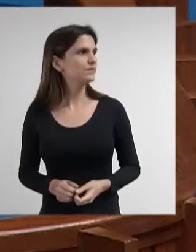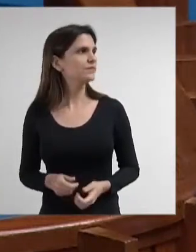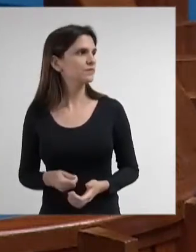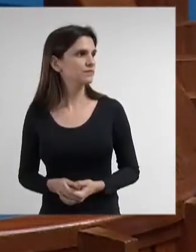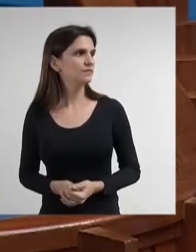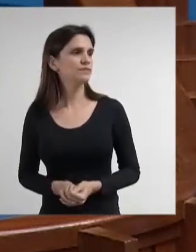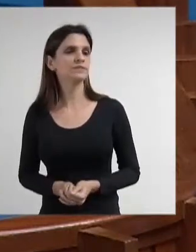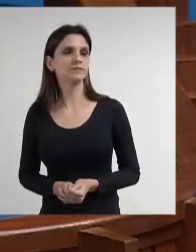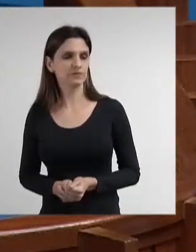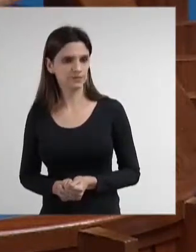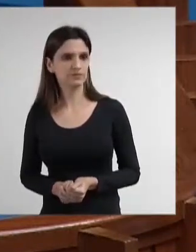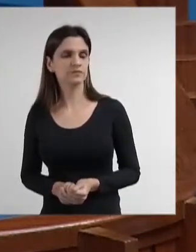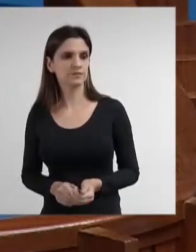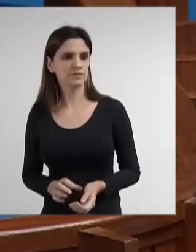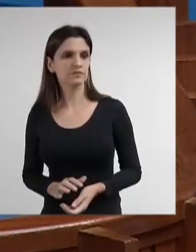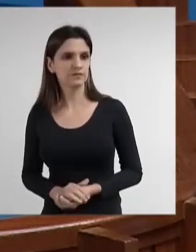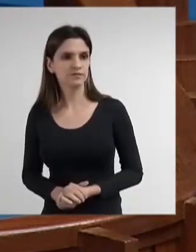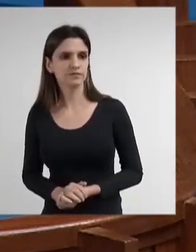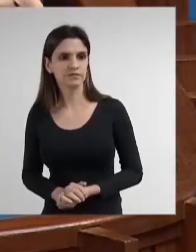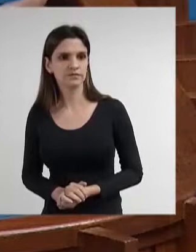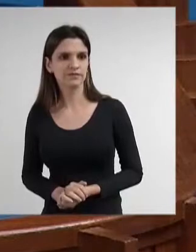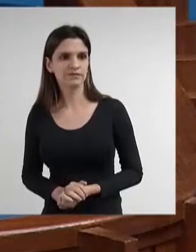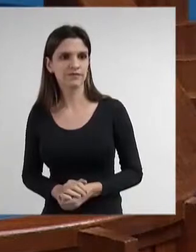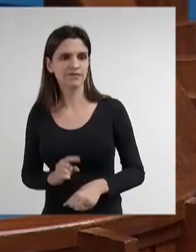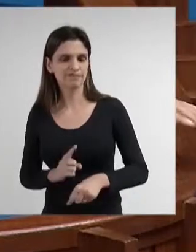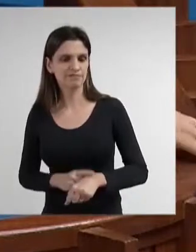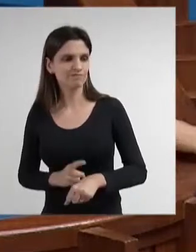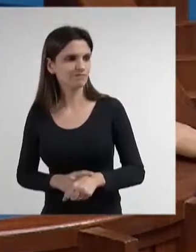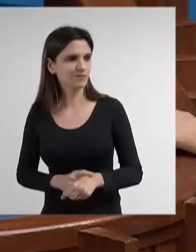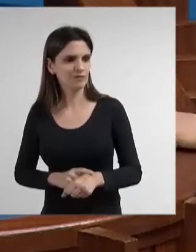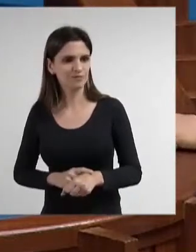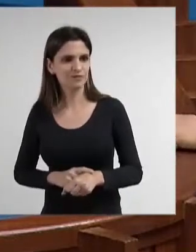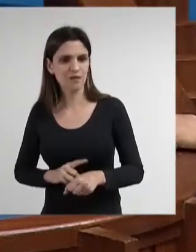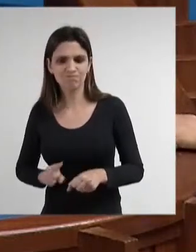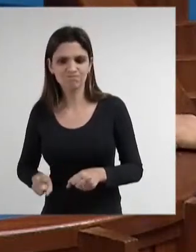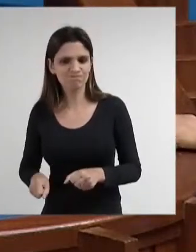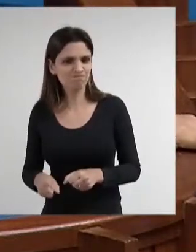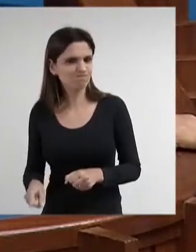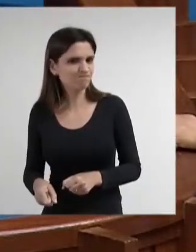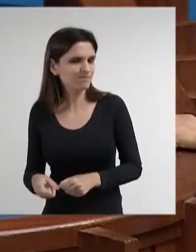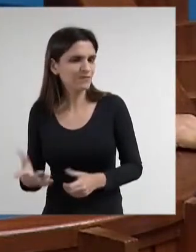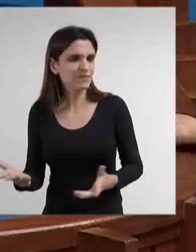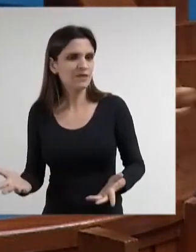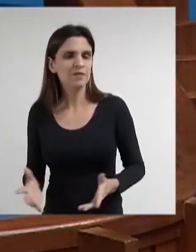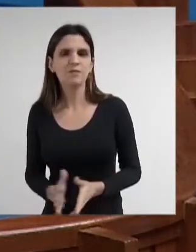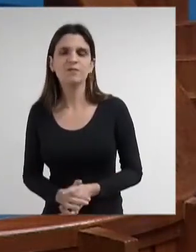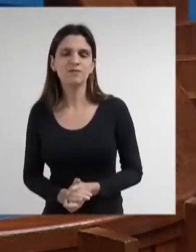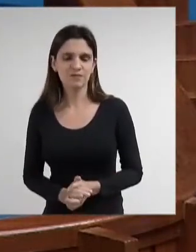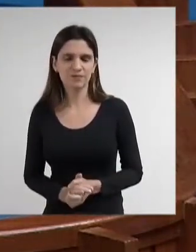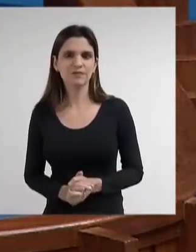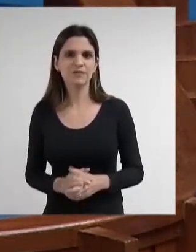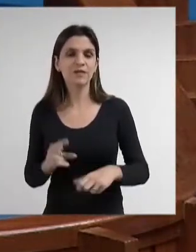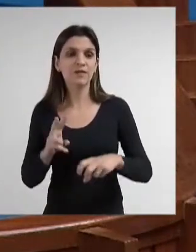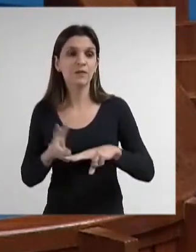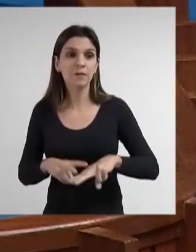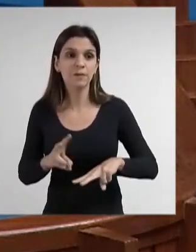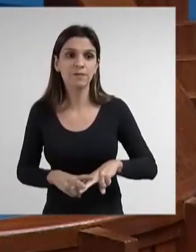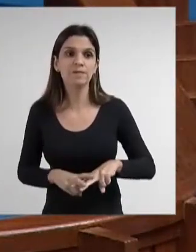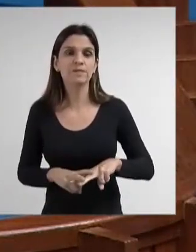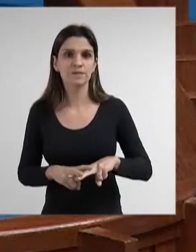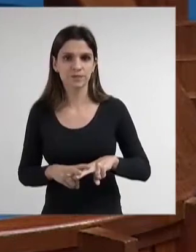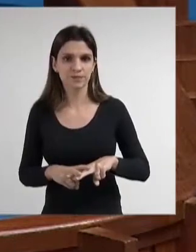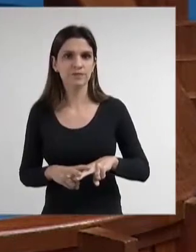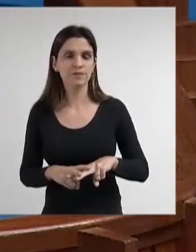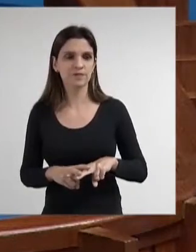menor uma pena perpétua de 20 anos sem a sua respectiva progressão. Sabemos que é um instrumento